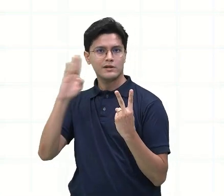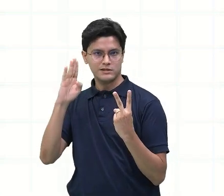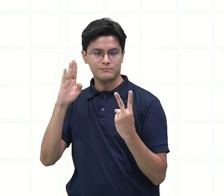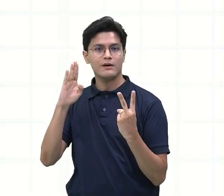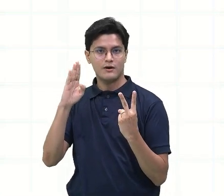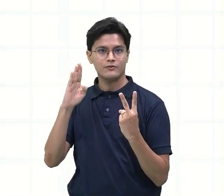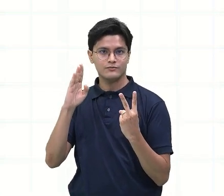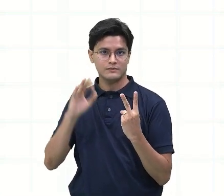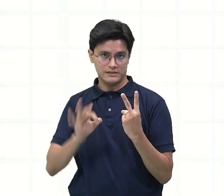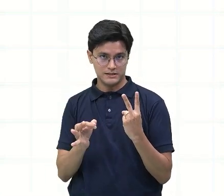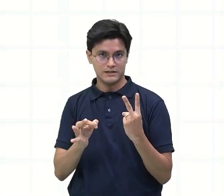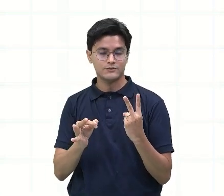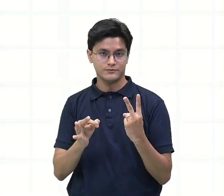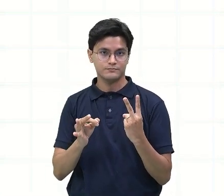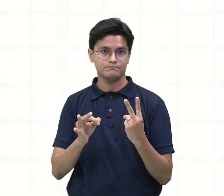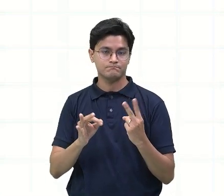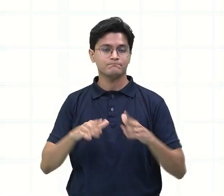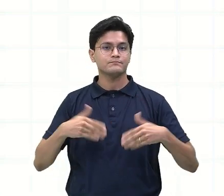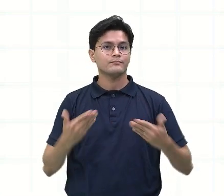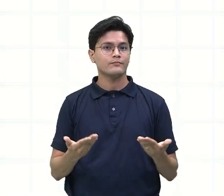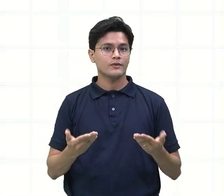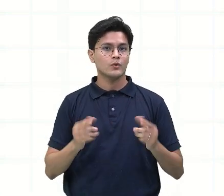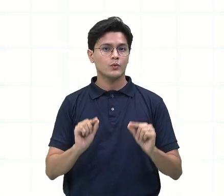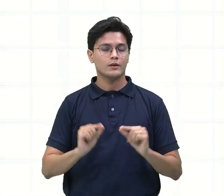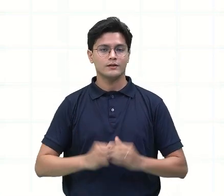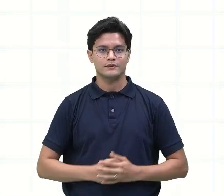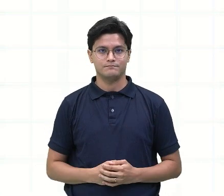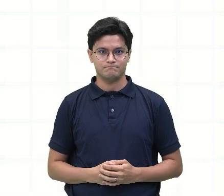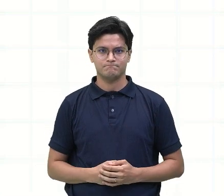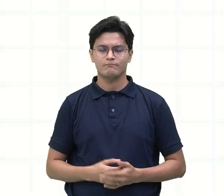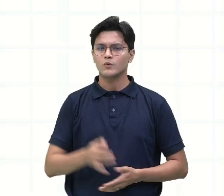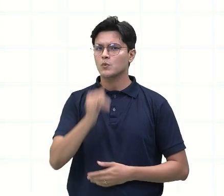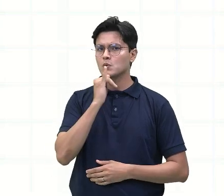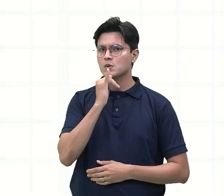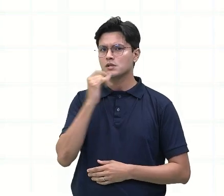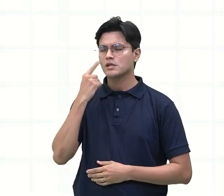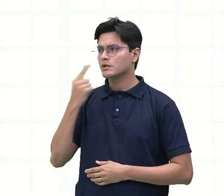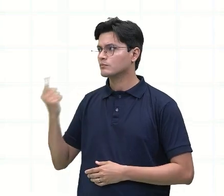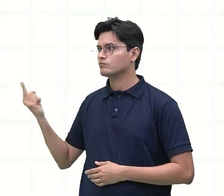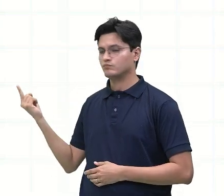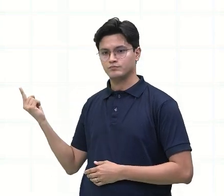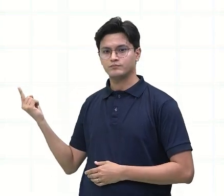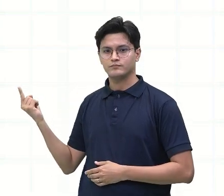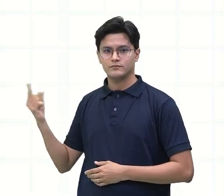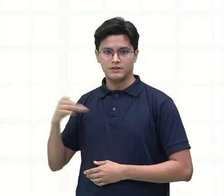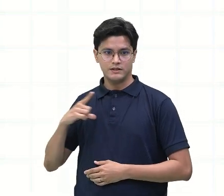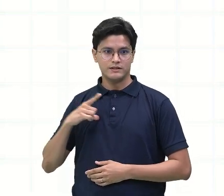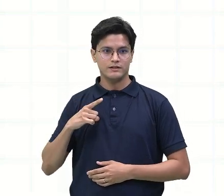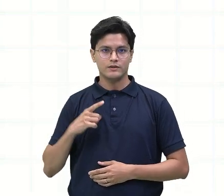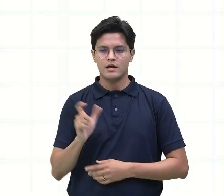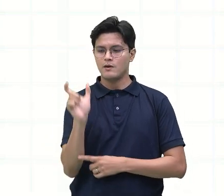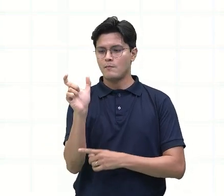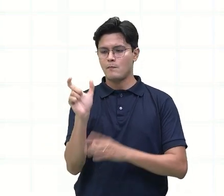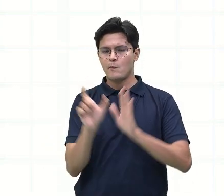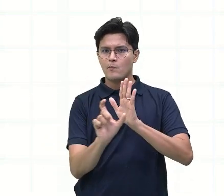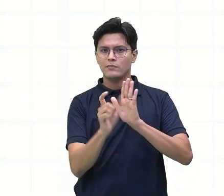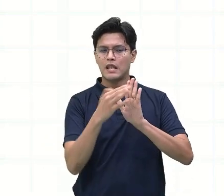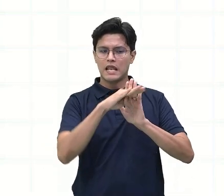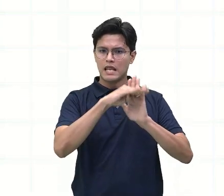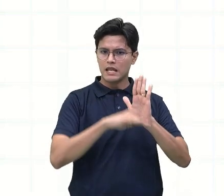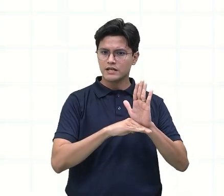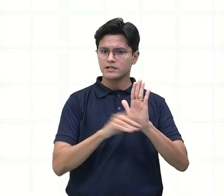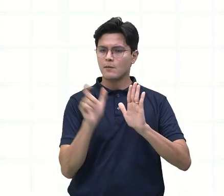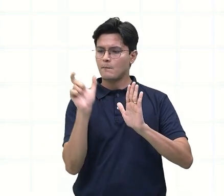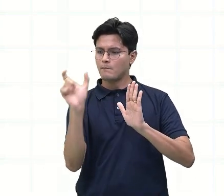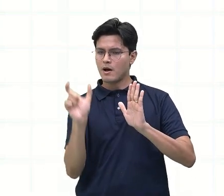nome, ok? Muito bem. Nesse exemplo aqui, de baixo, que eu coloquei bem separadinho para vocês, nós vamos